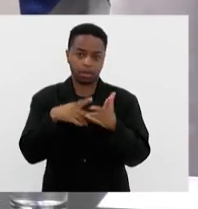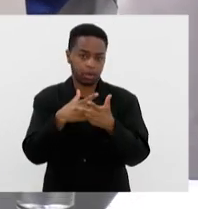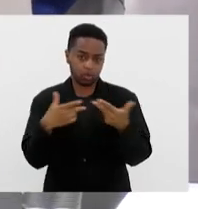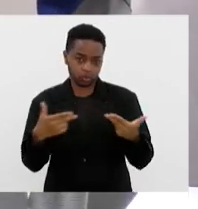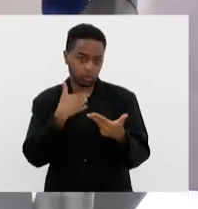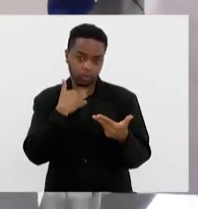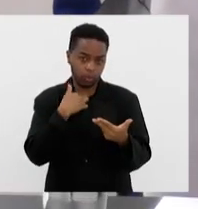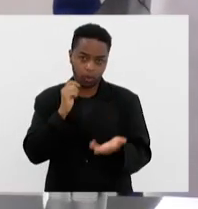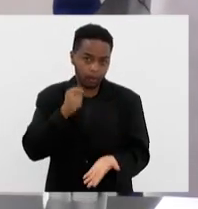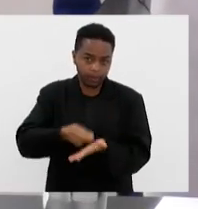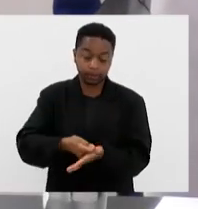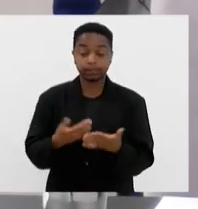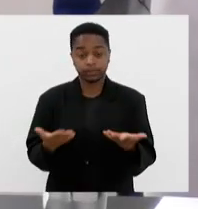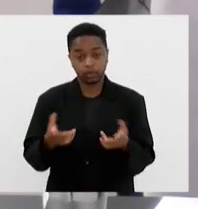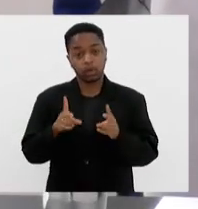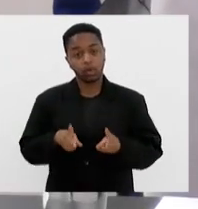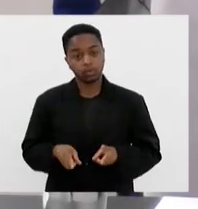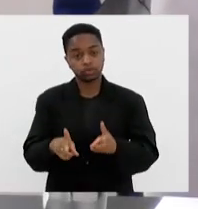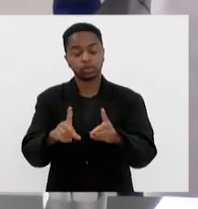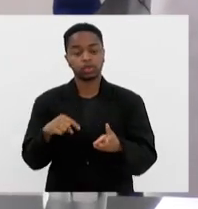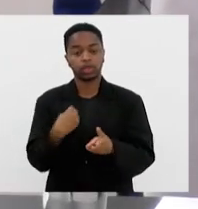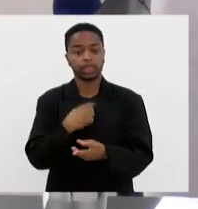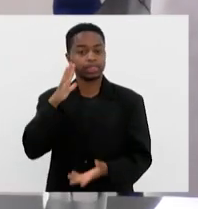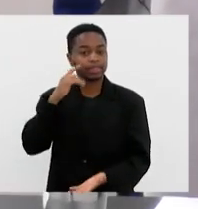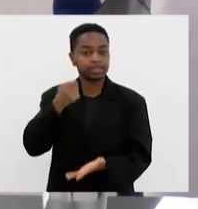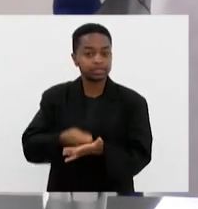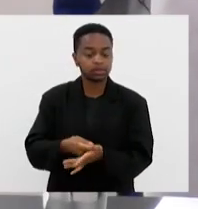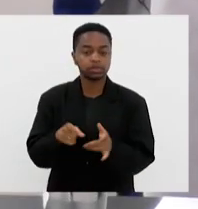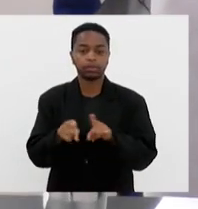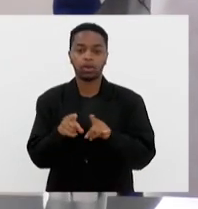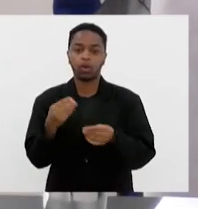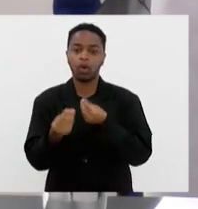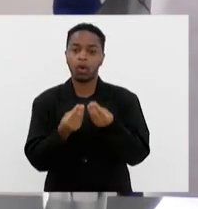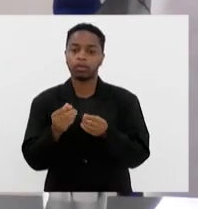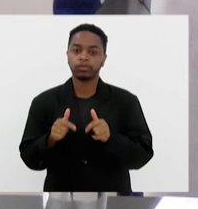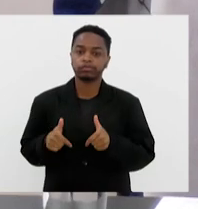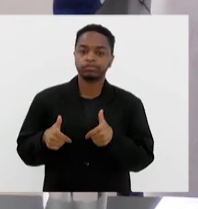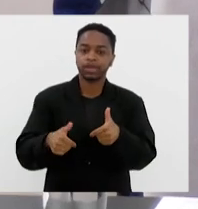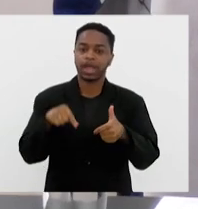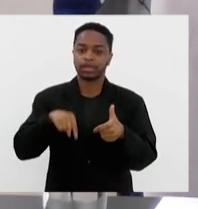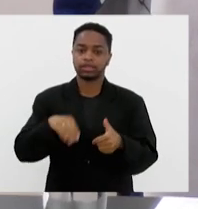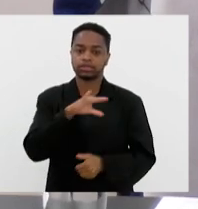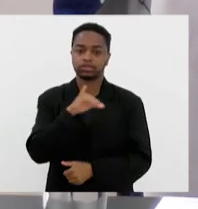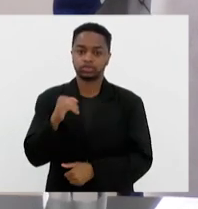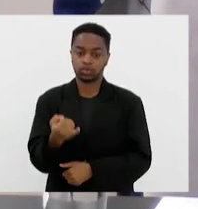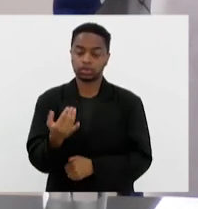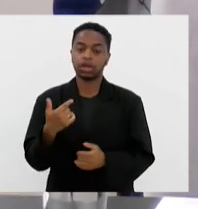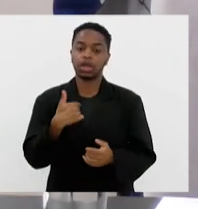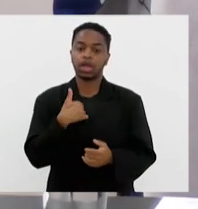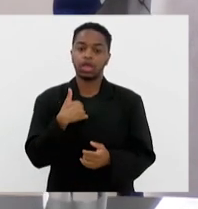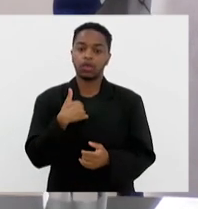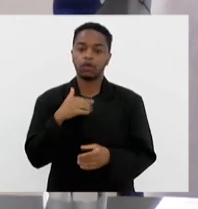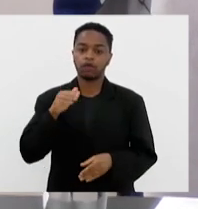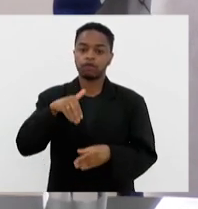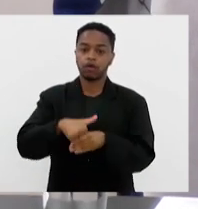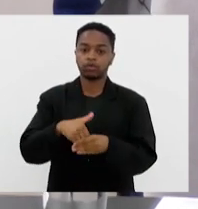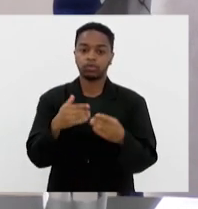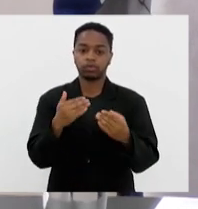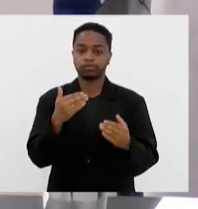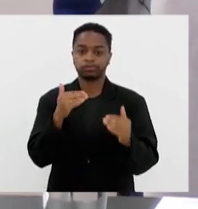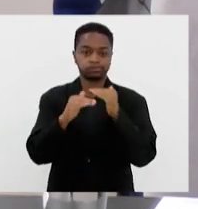mantendo a inteligência do que a gente tem realizado na CCJ, eu vou dar um voto